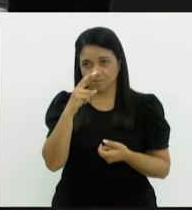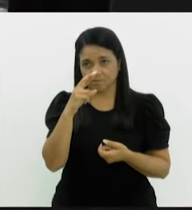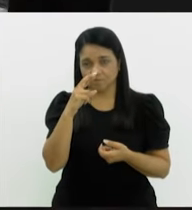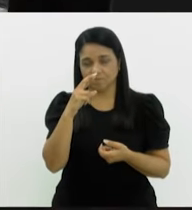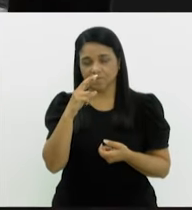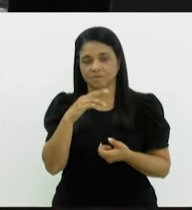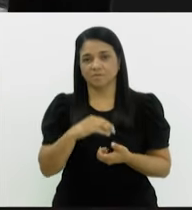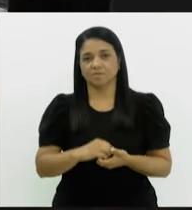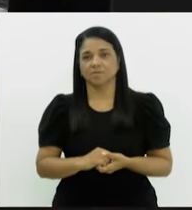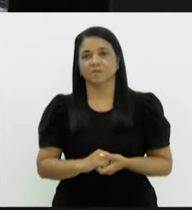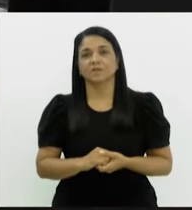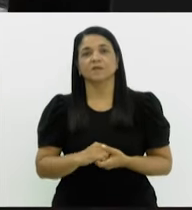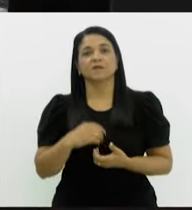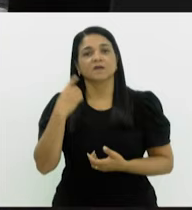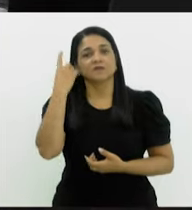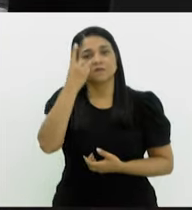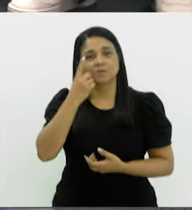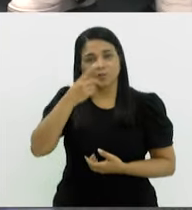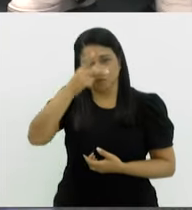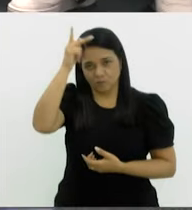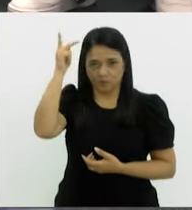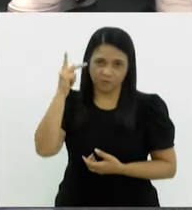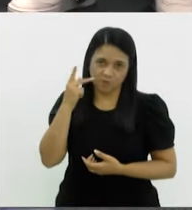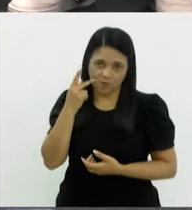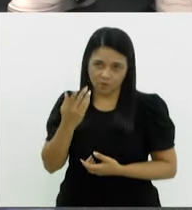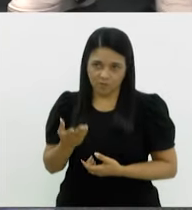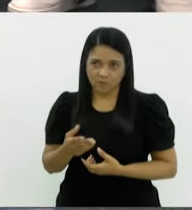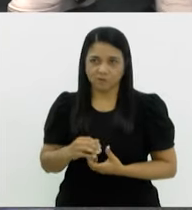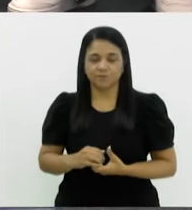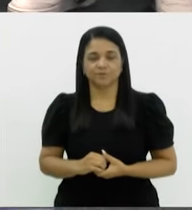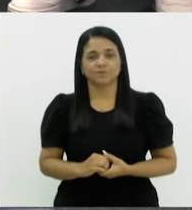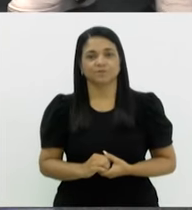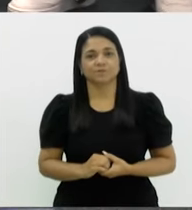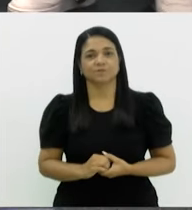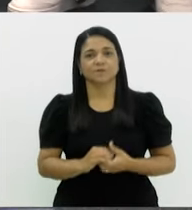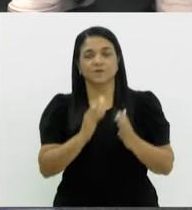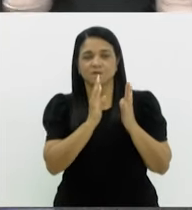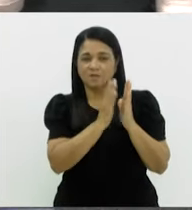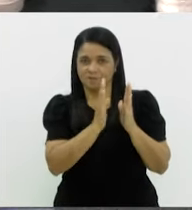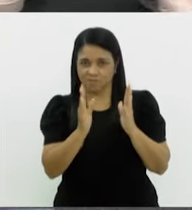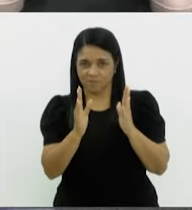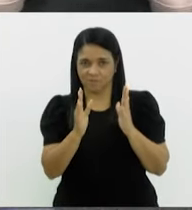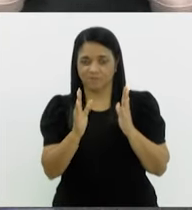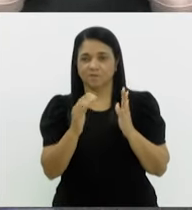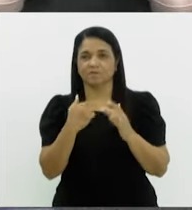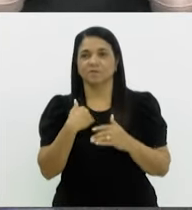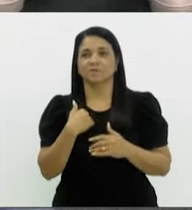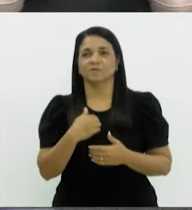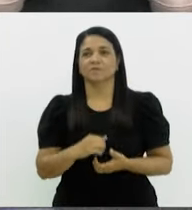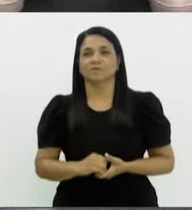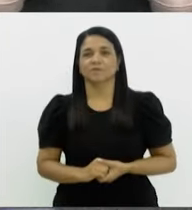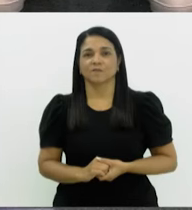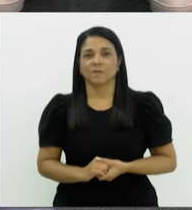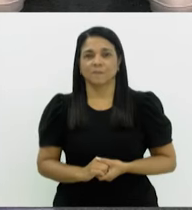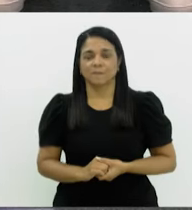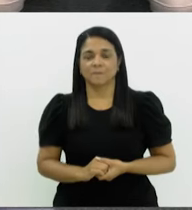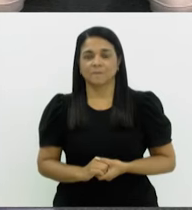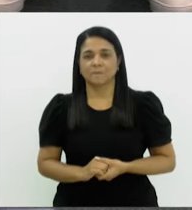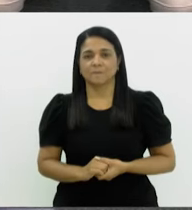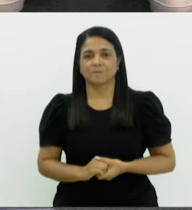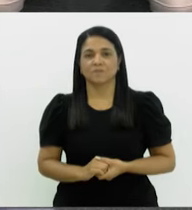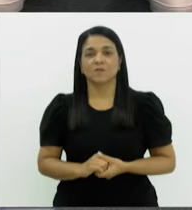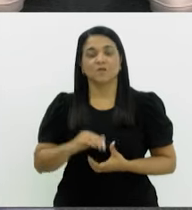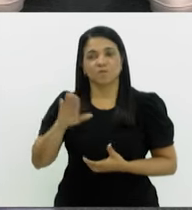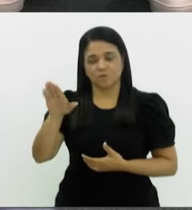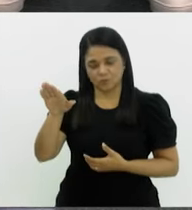Pela ordem, senhora presidente. Deputado Luiz Paulo. Desculpe. Questão de ordem, senhora presidente. Vou chamar